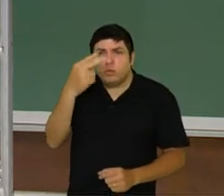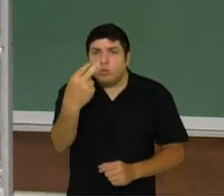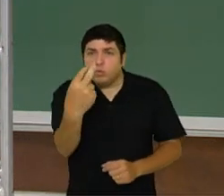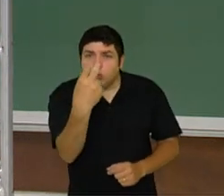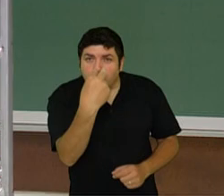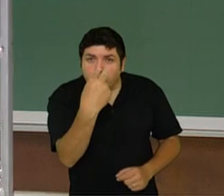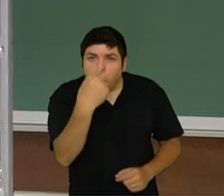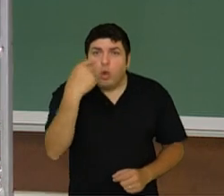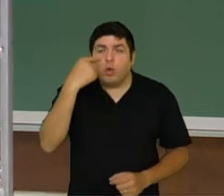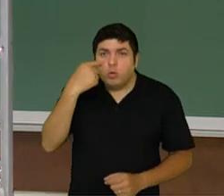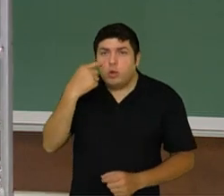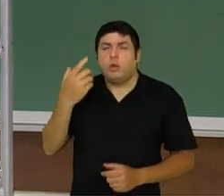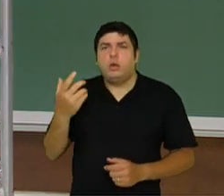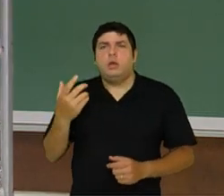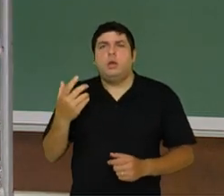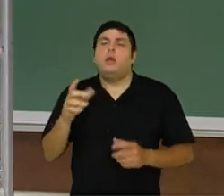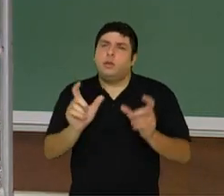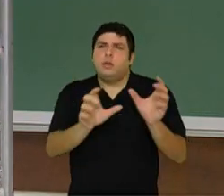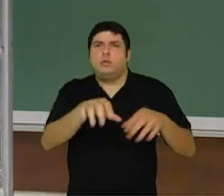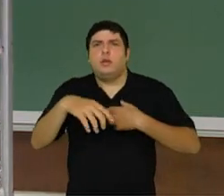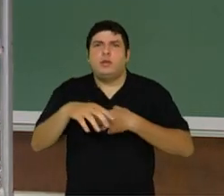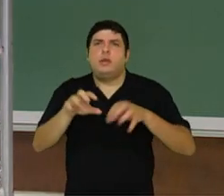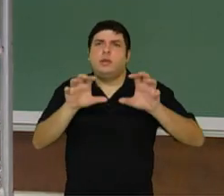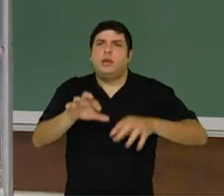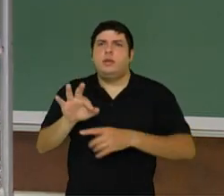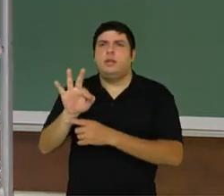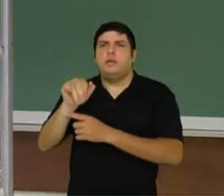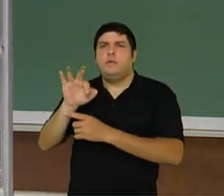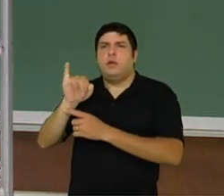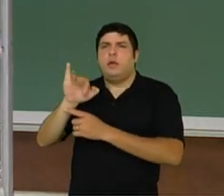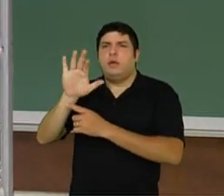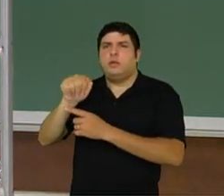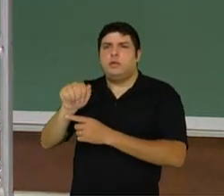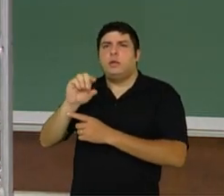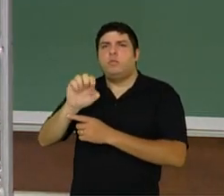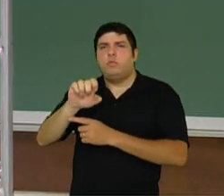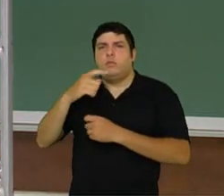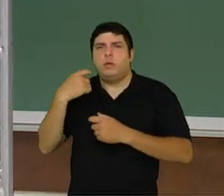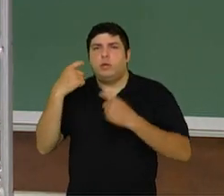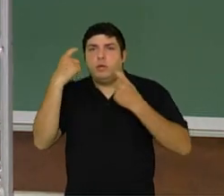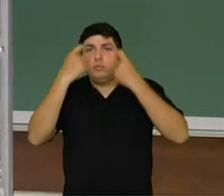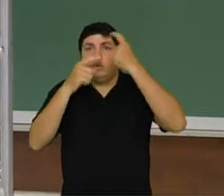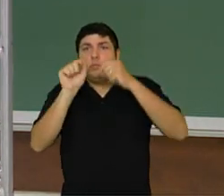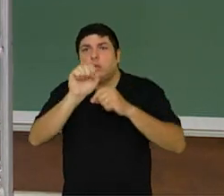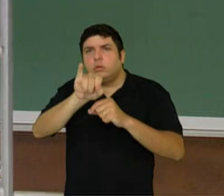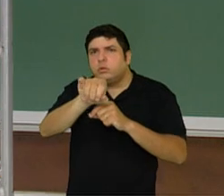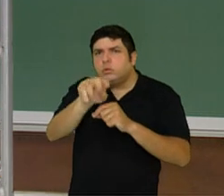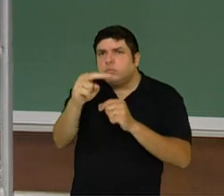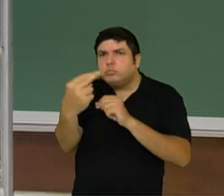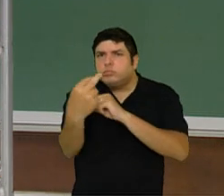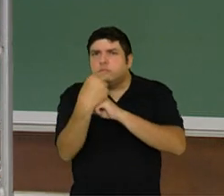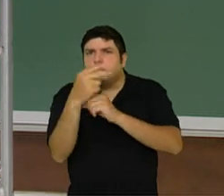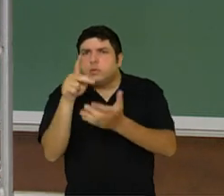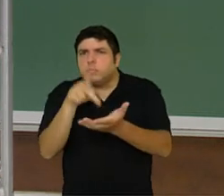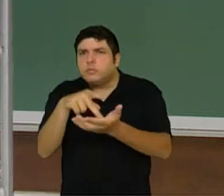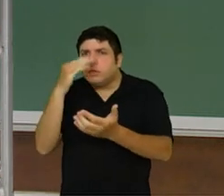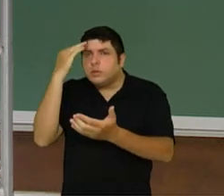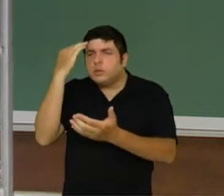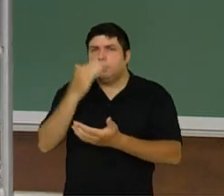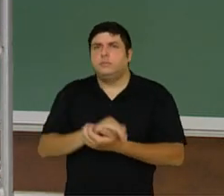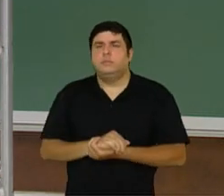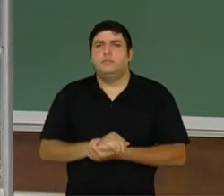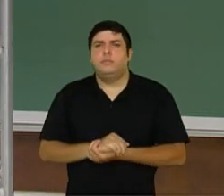mim? Olha para mim, né? Então, função fática quando você está preocupado com o canal, se a pessoa realmente está te entendendo. E